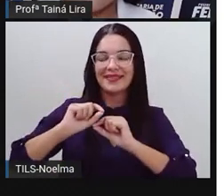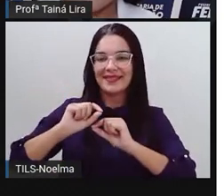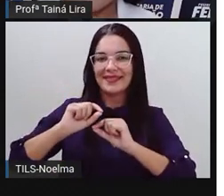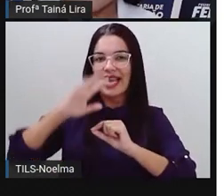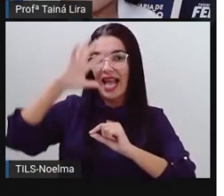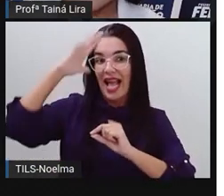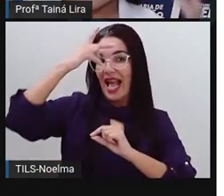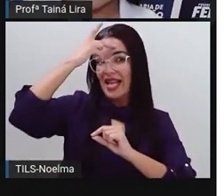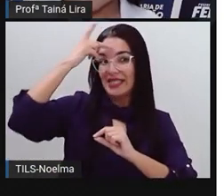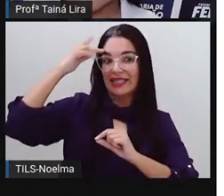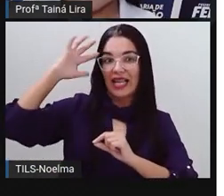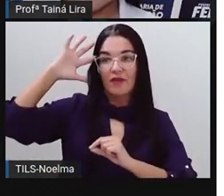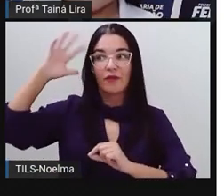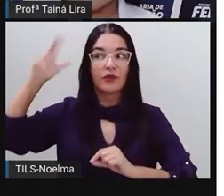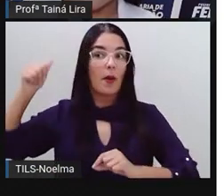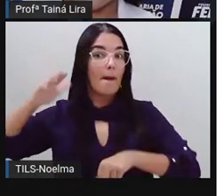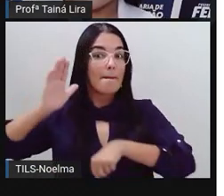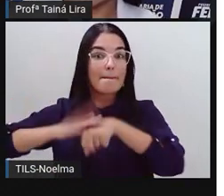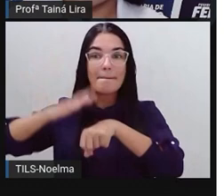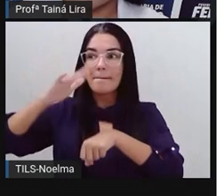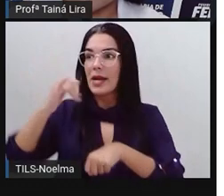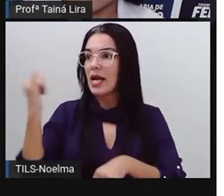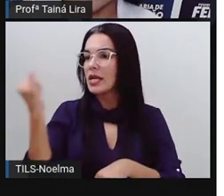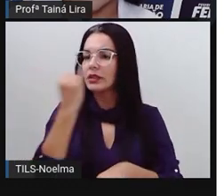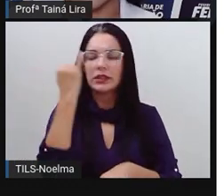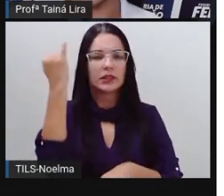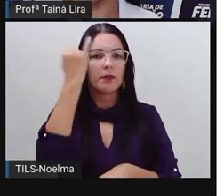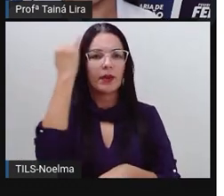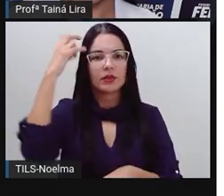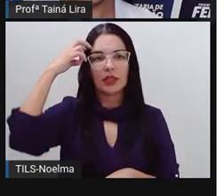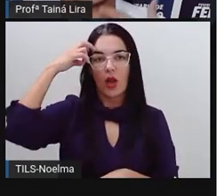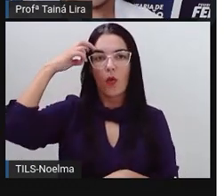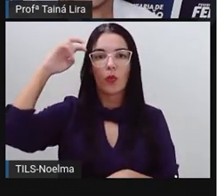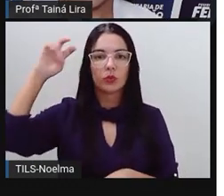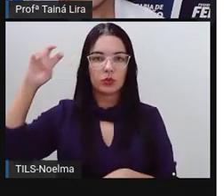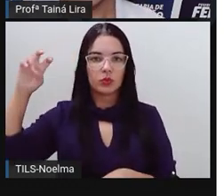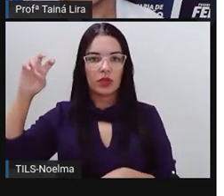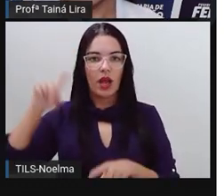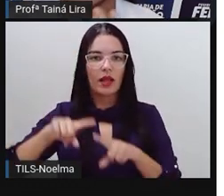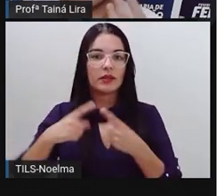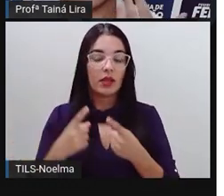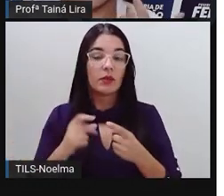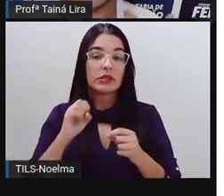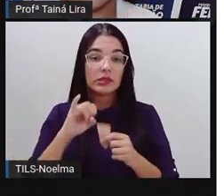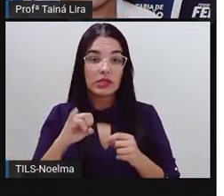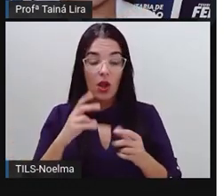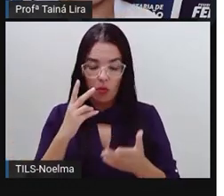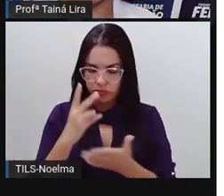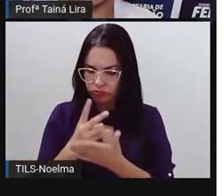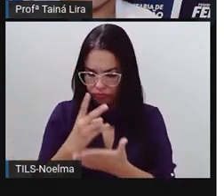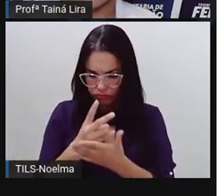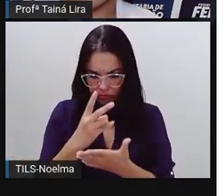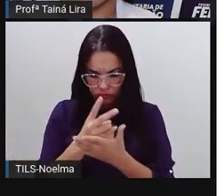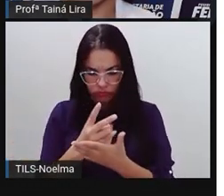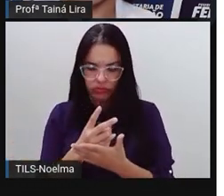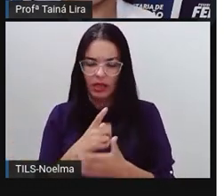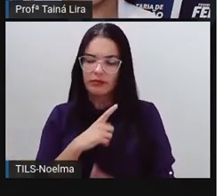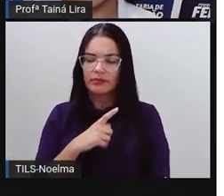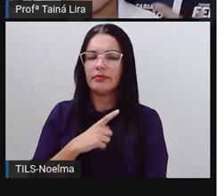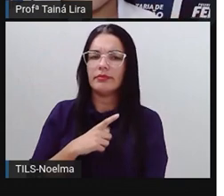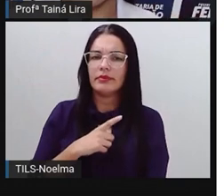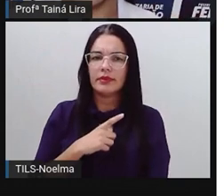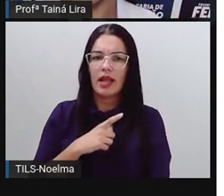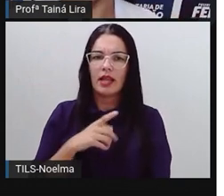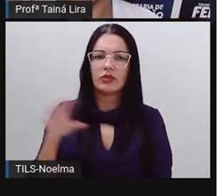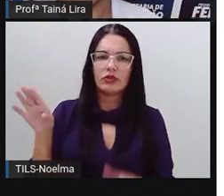é um dos povos mais importantes na formação da nossa cultura Então apesar de um deles terem vindo